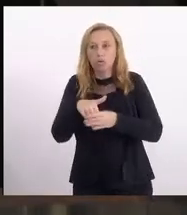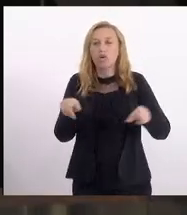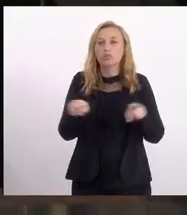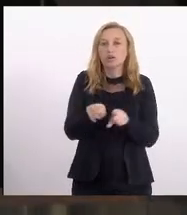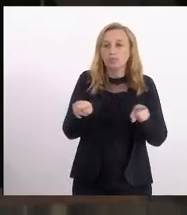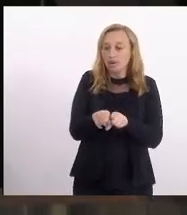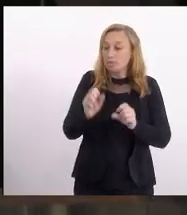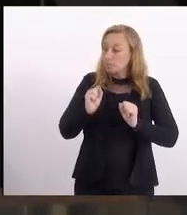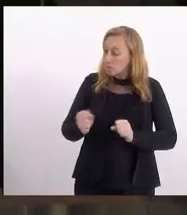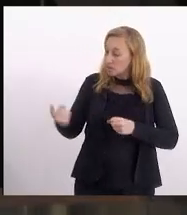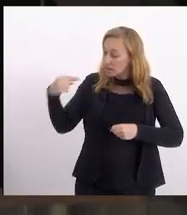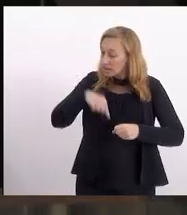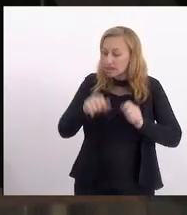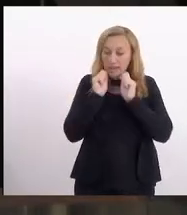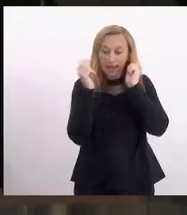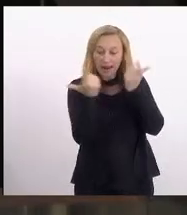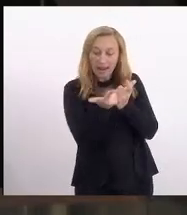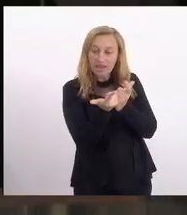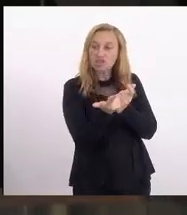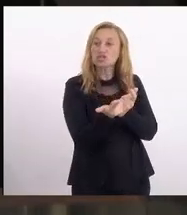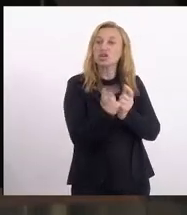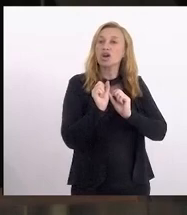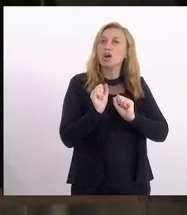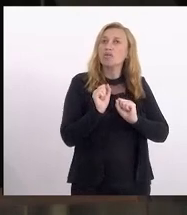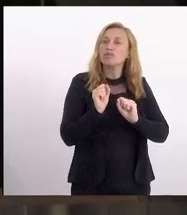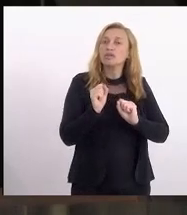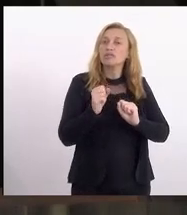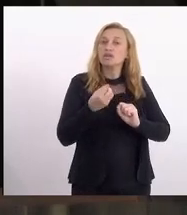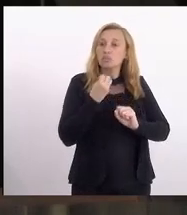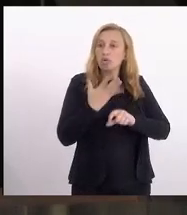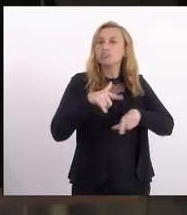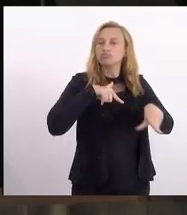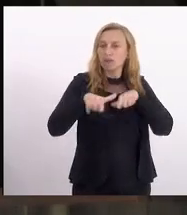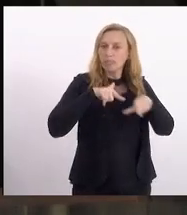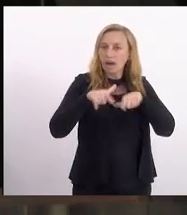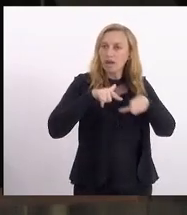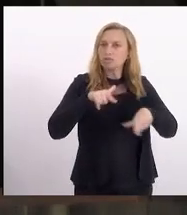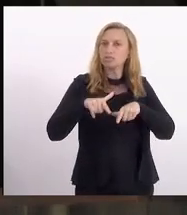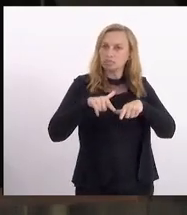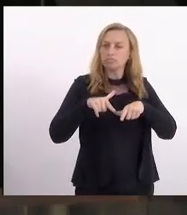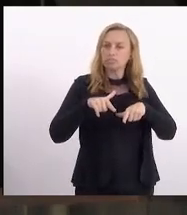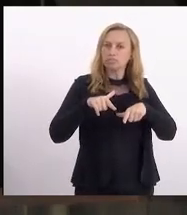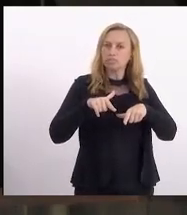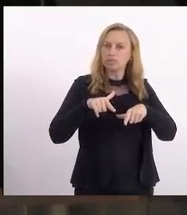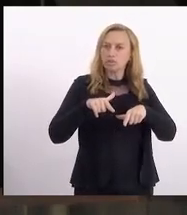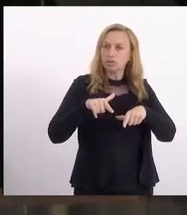no plenário da Assembleia Legislativa exercer o mandato parlamentar